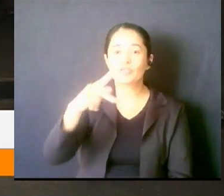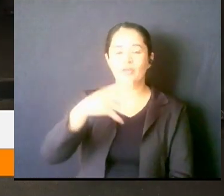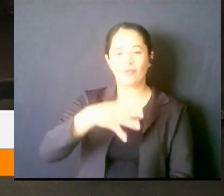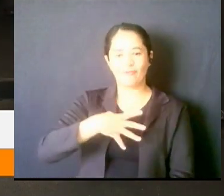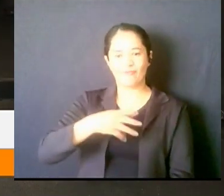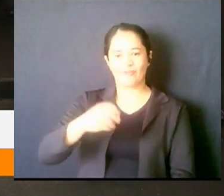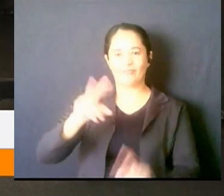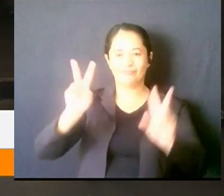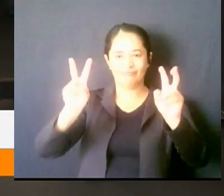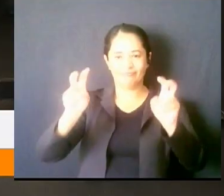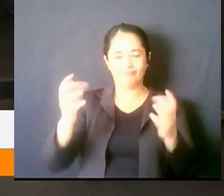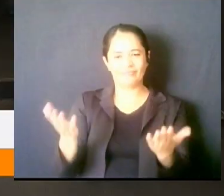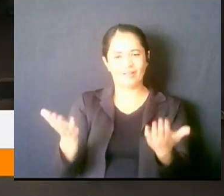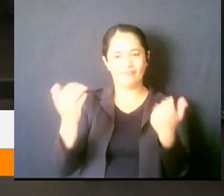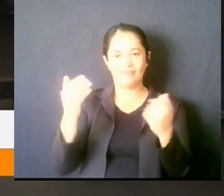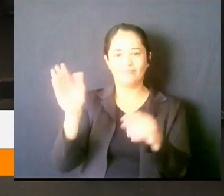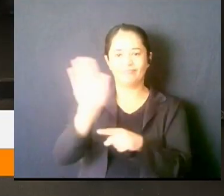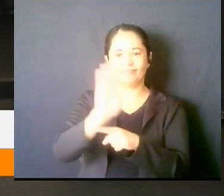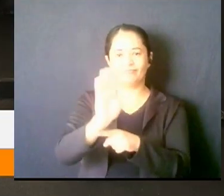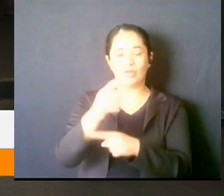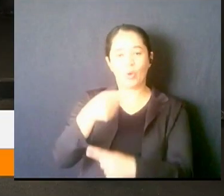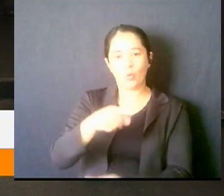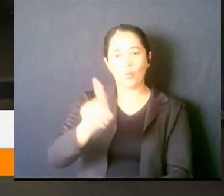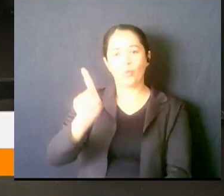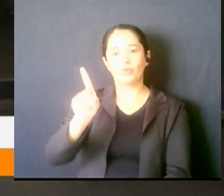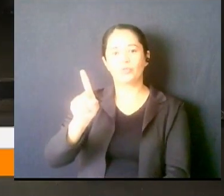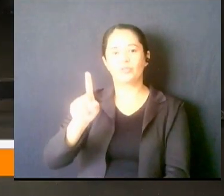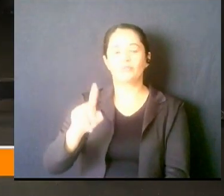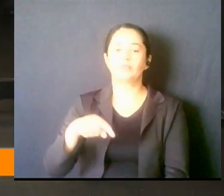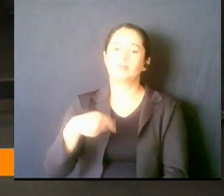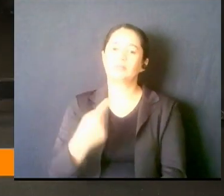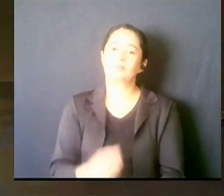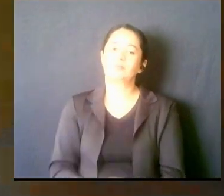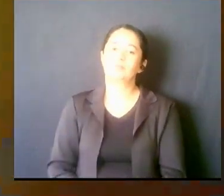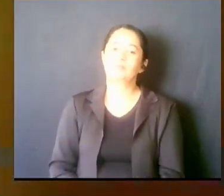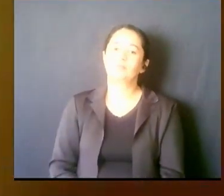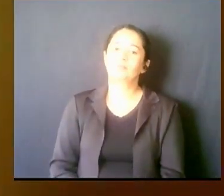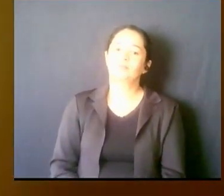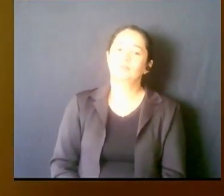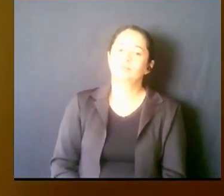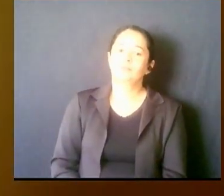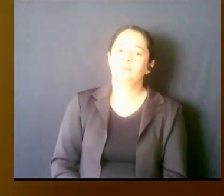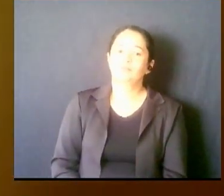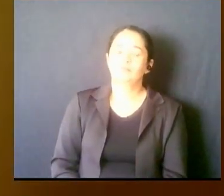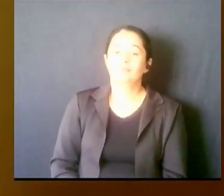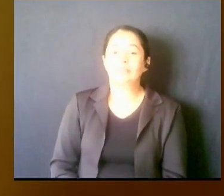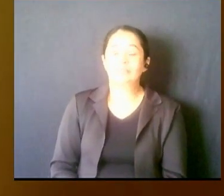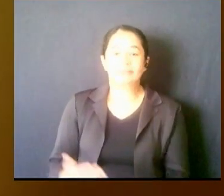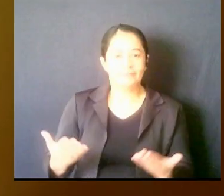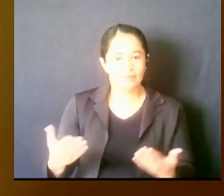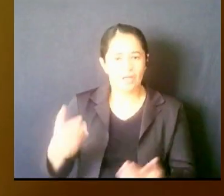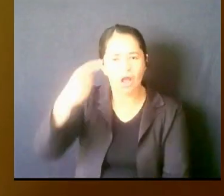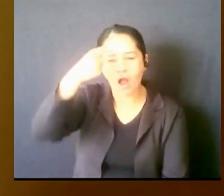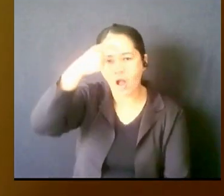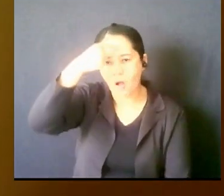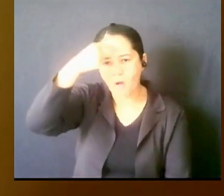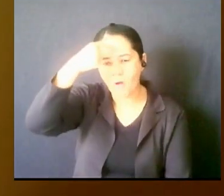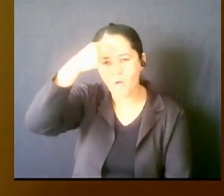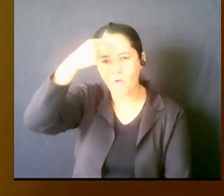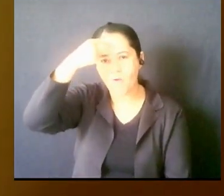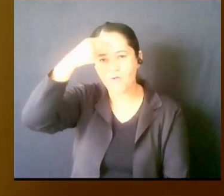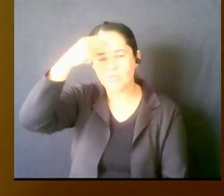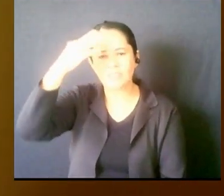exibir então o último vídeo para a gente depois comentar. A noção mesmo de, tipo assim, de saber sobre as